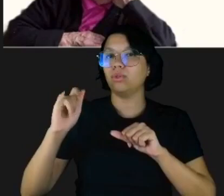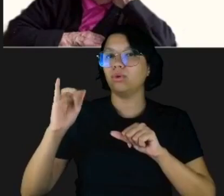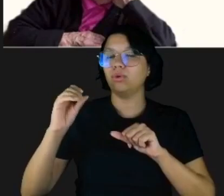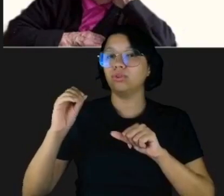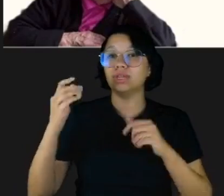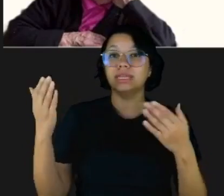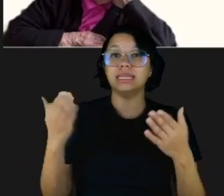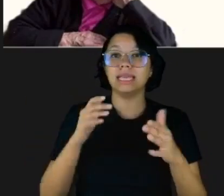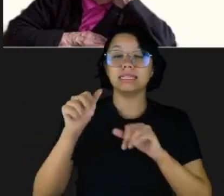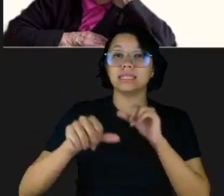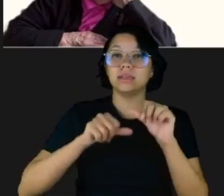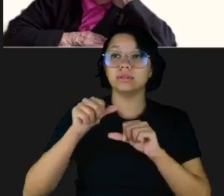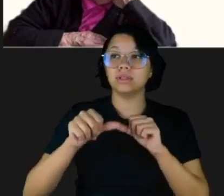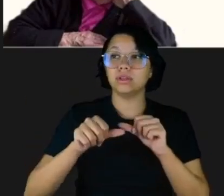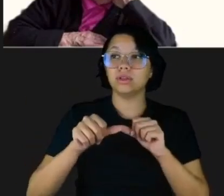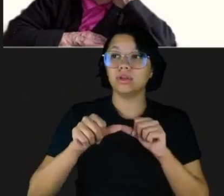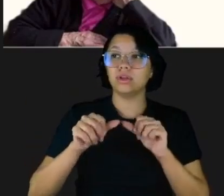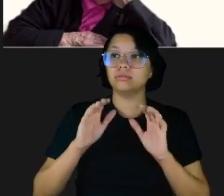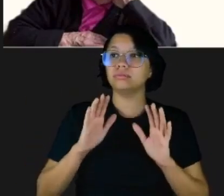essas alterações,